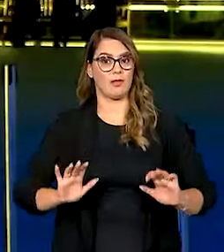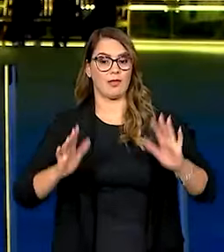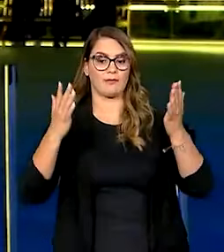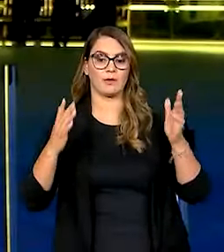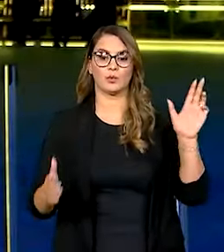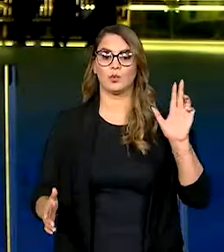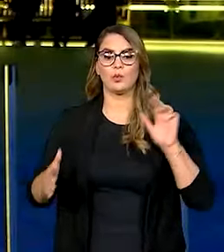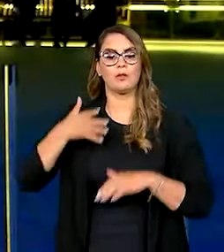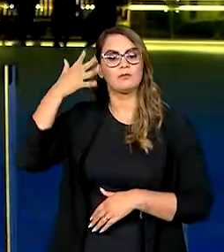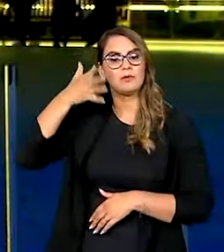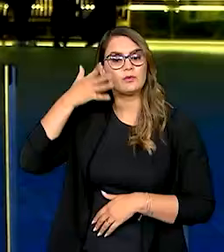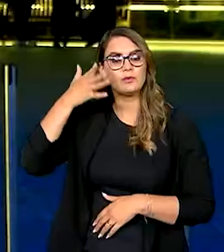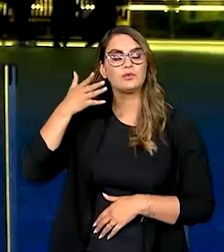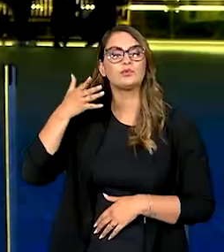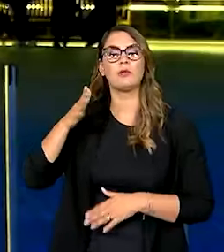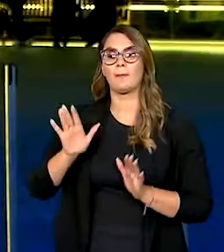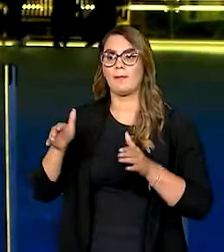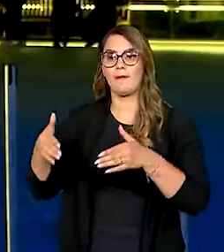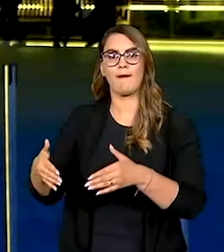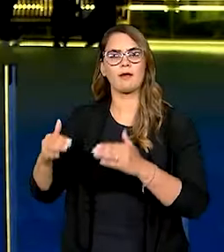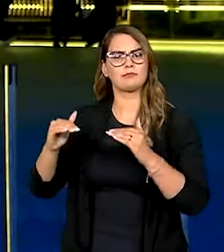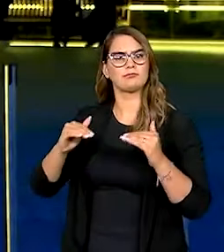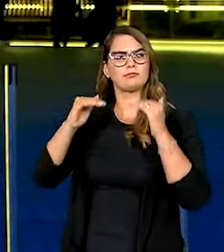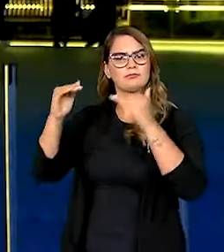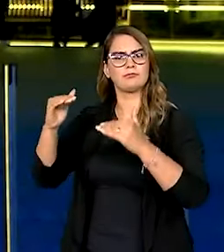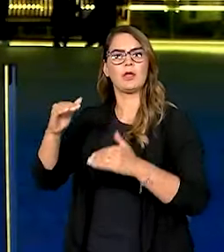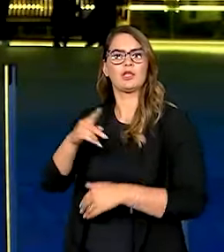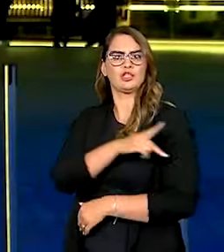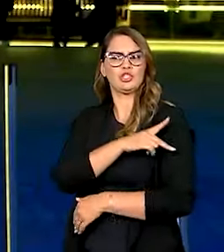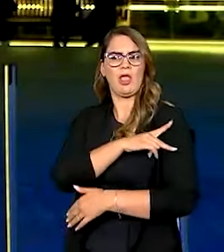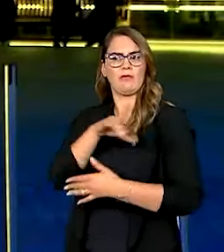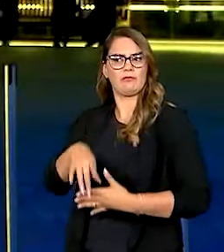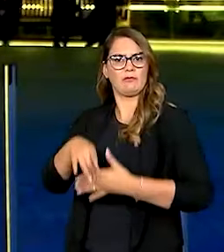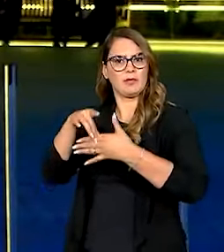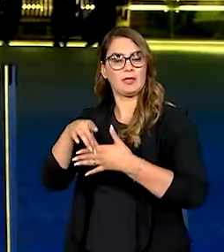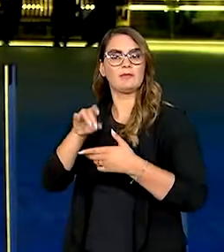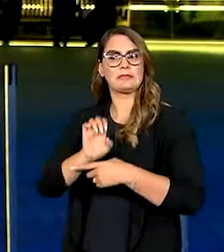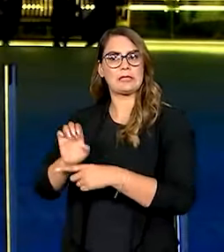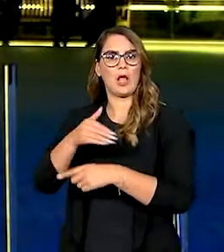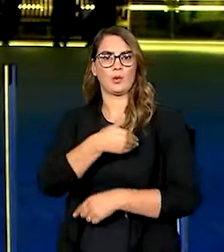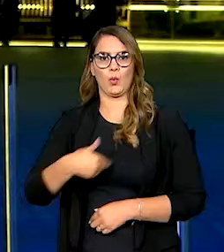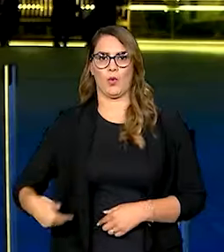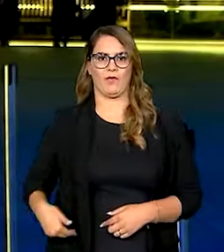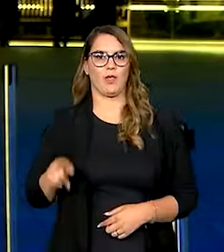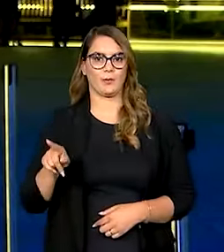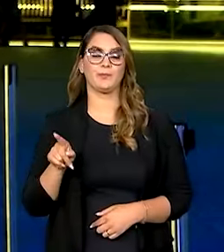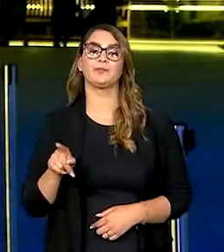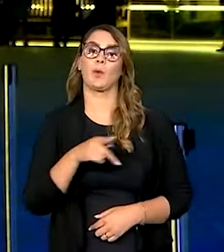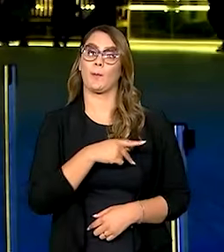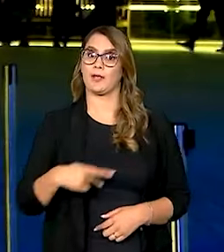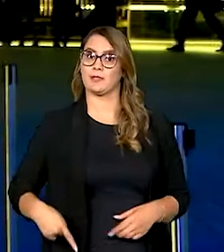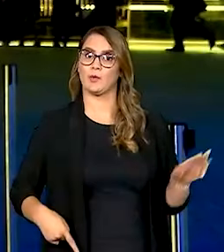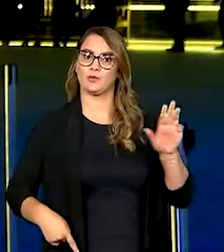deve discursar na sessão do segmento de alto nível para chefes de Estado e de governo. O presidente brasileiro também vai